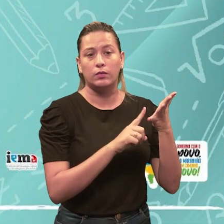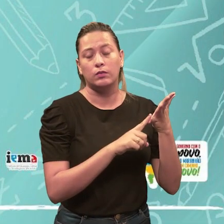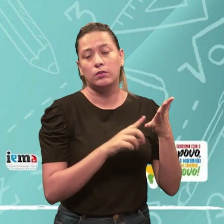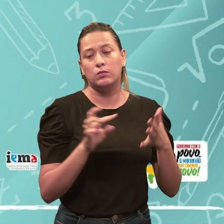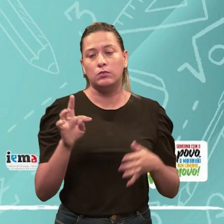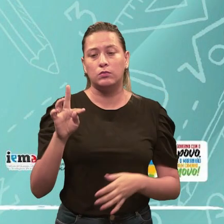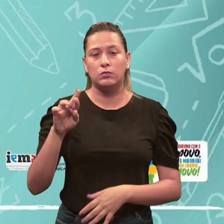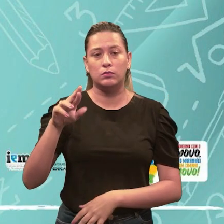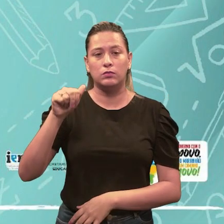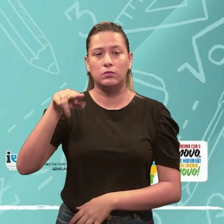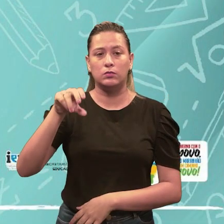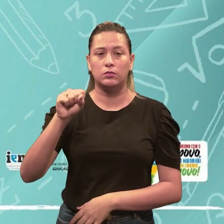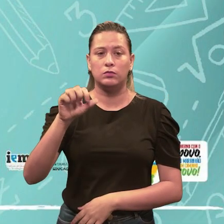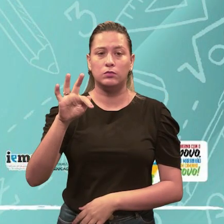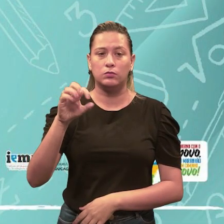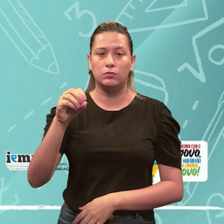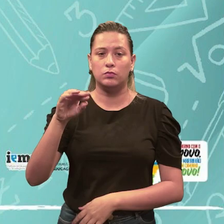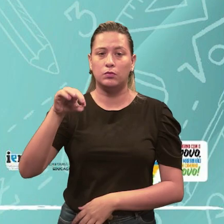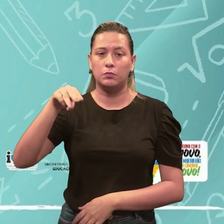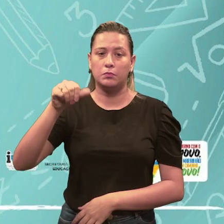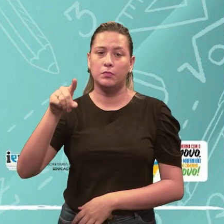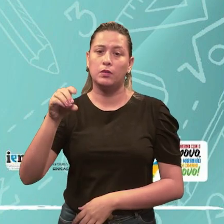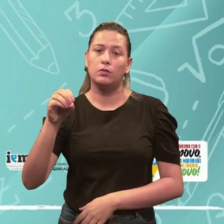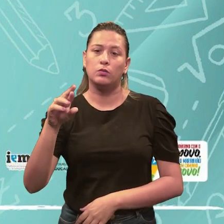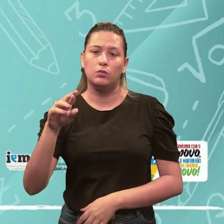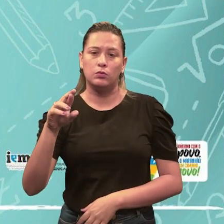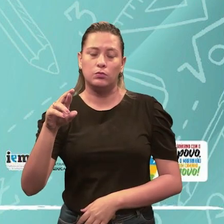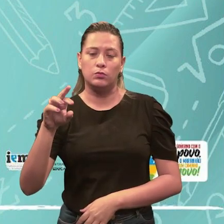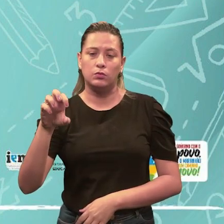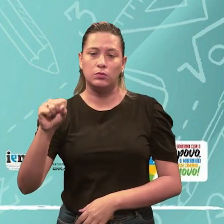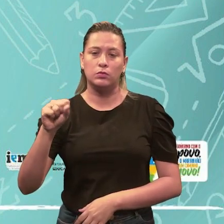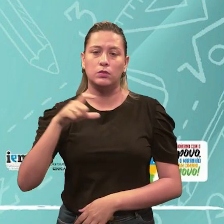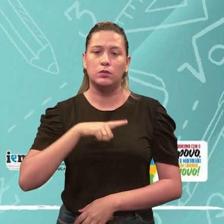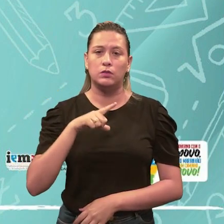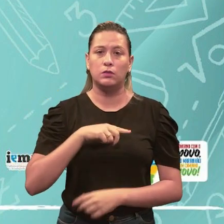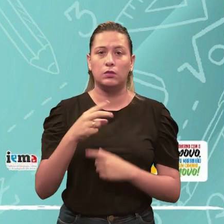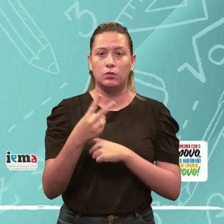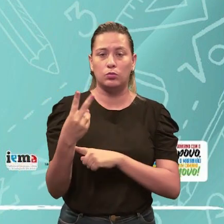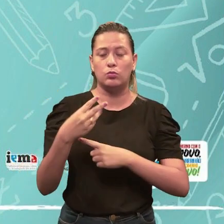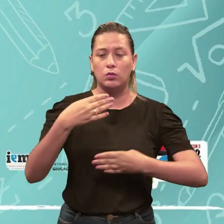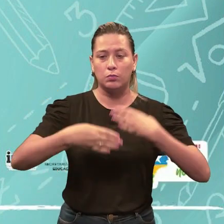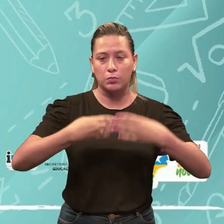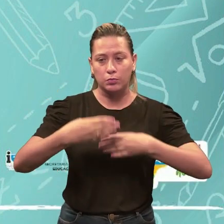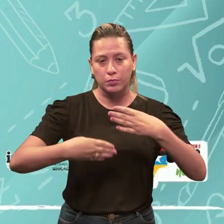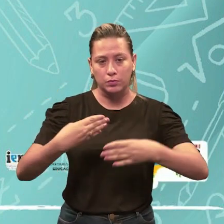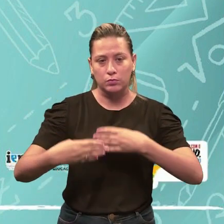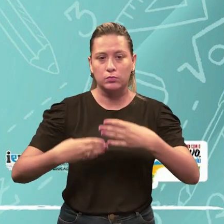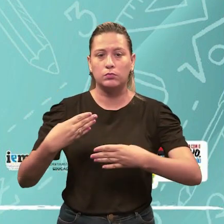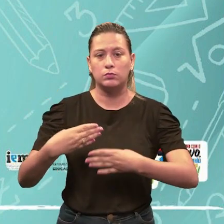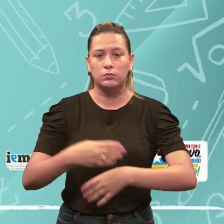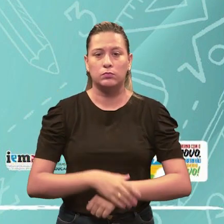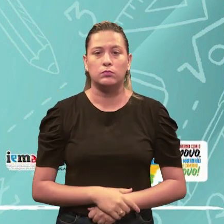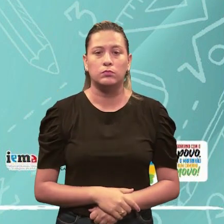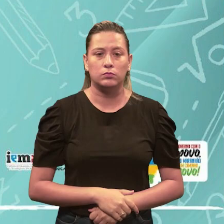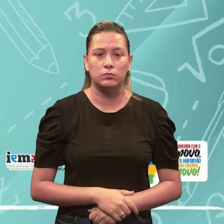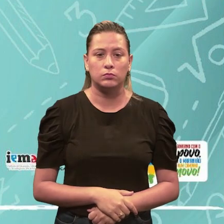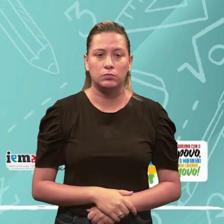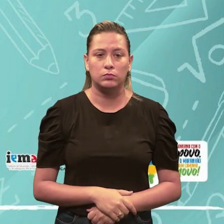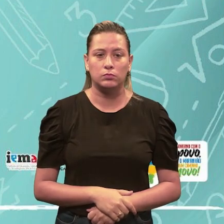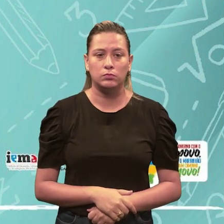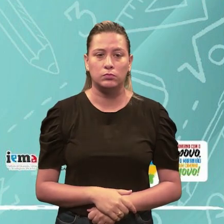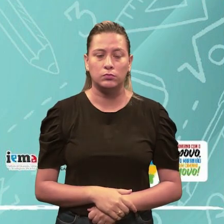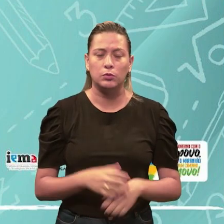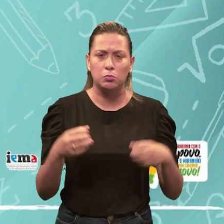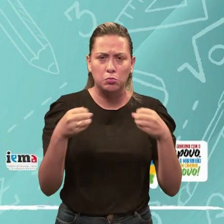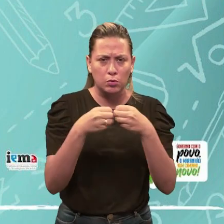Transformadores geralmente possuem duas bobinas, né? Que são o esquema das bobinas,